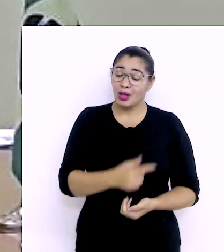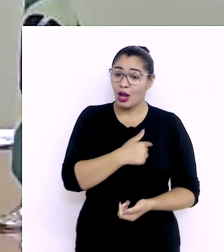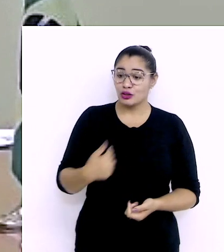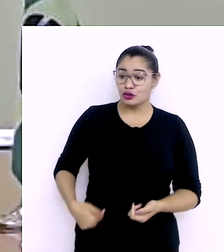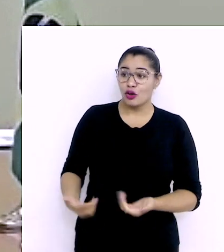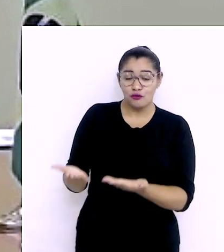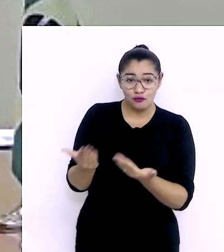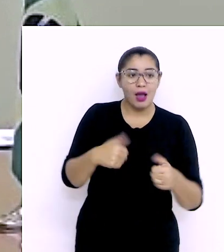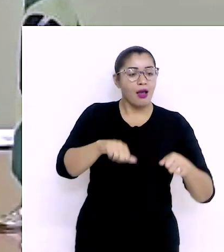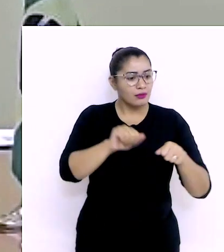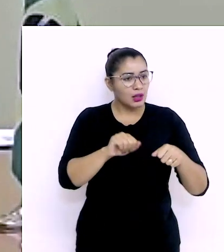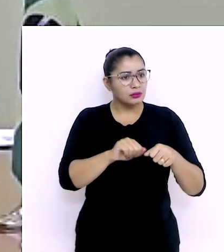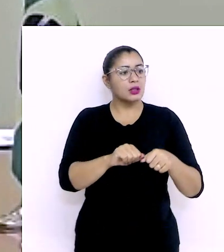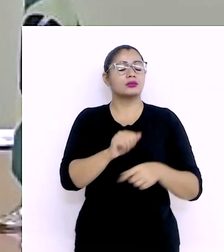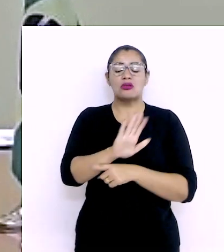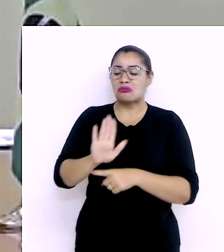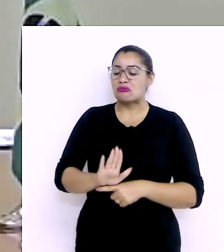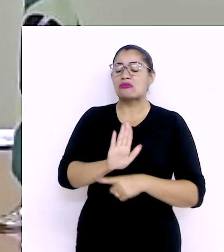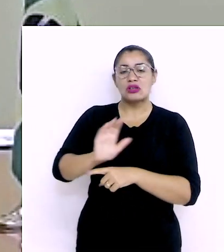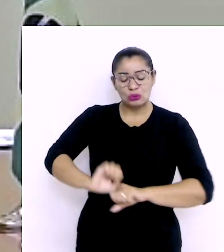vem fazendo um esforço,